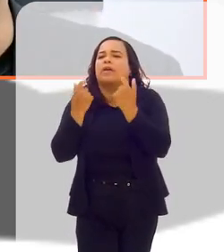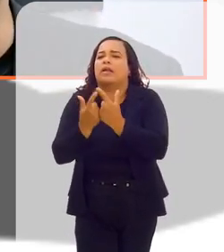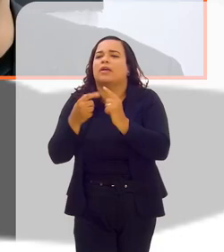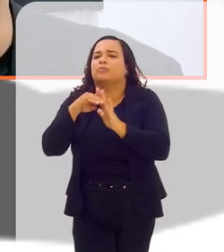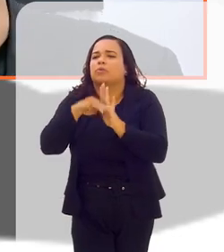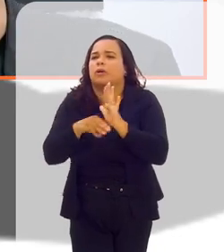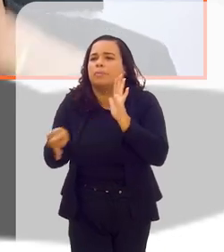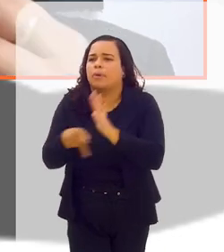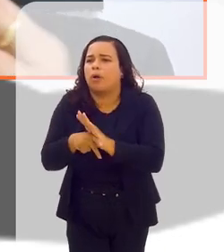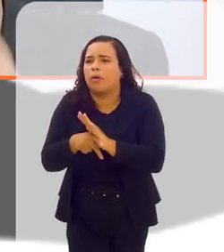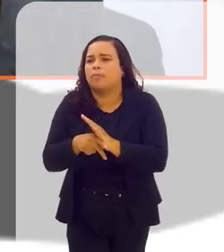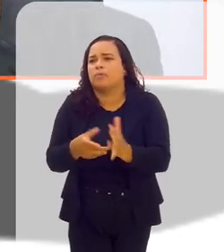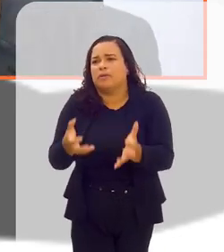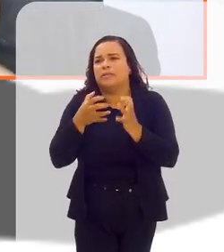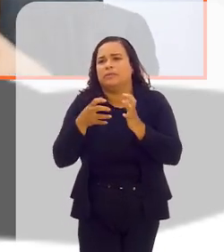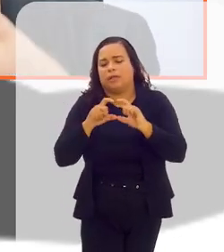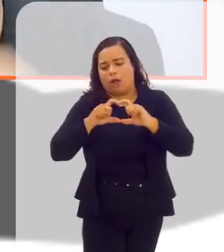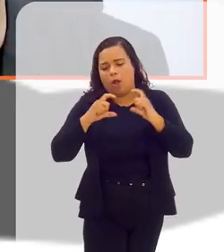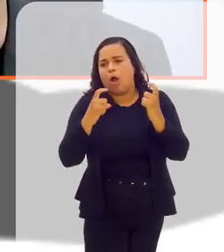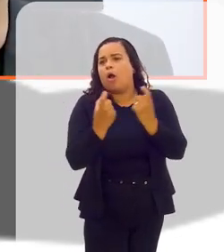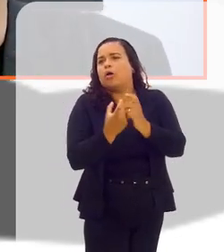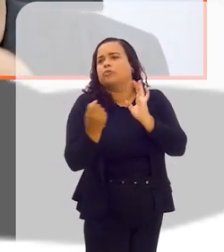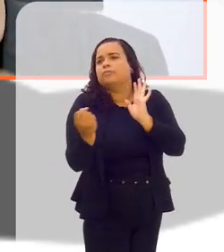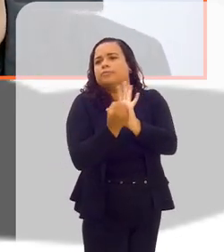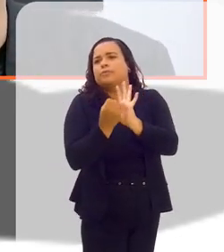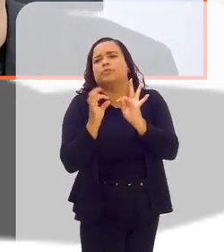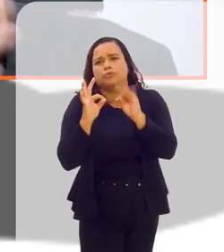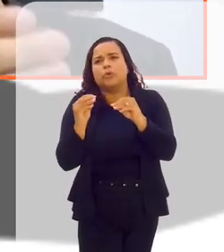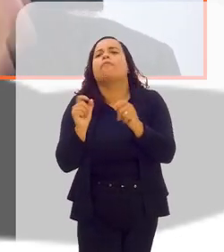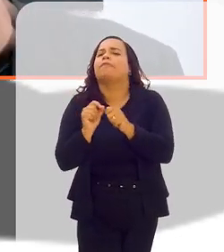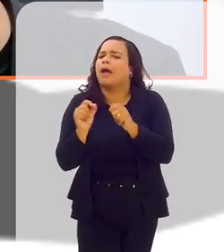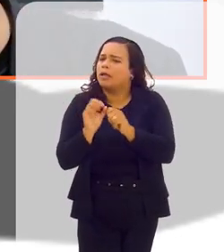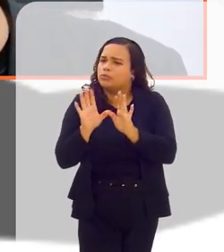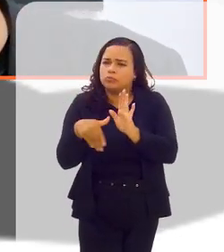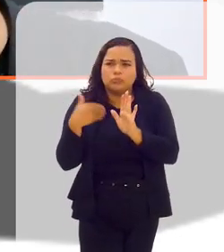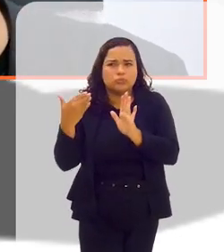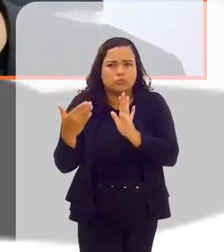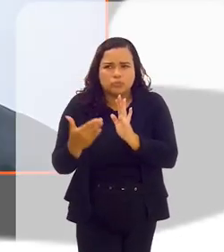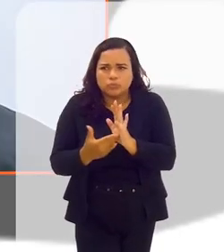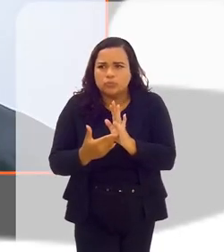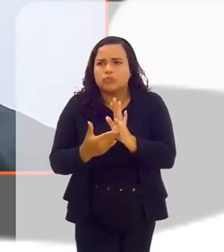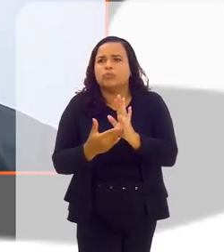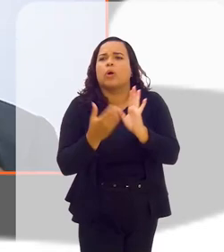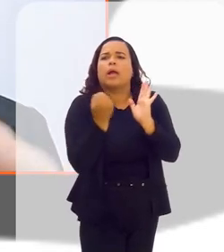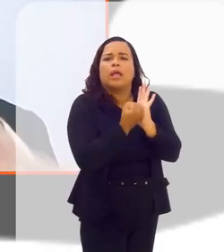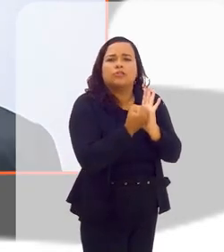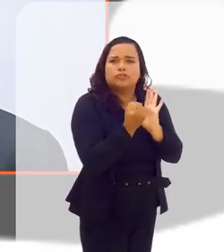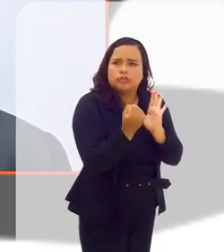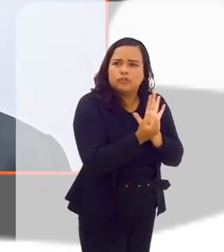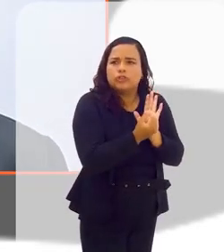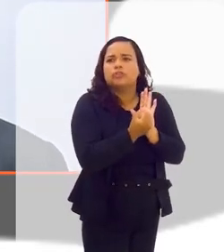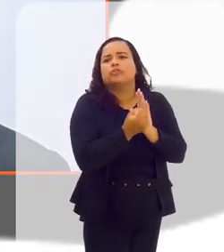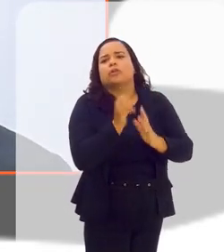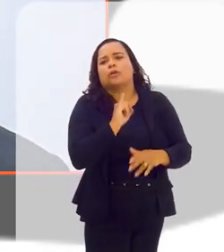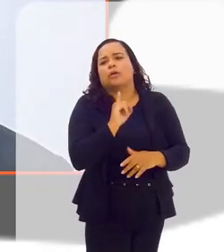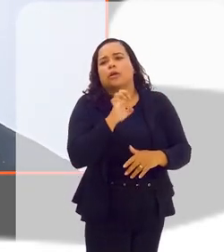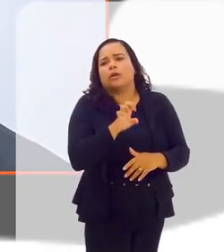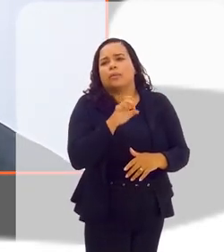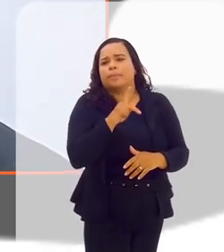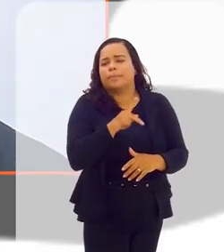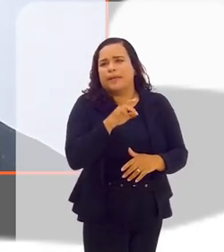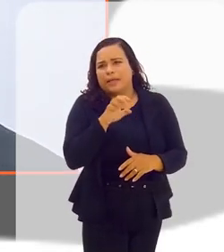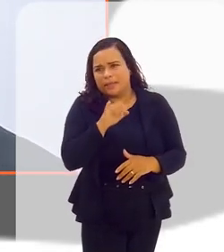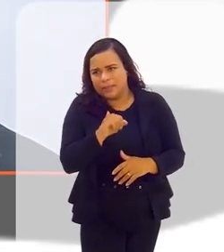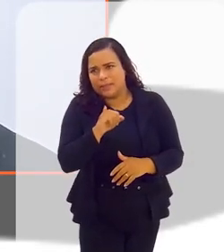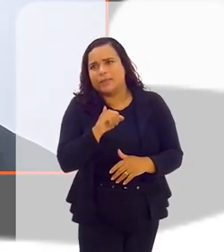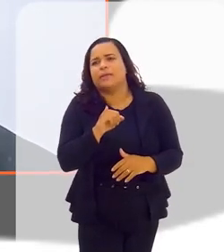por exemplo, e quiser fazer com rótulo, brand, eu faço passo a passo, desde o registro da marca no